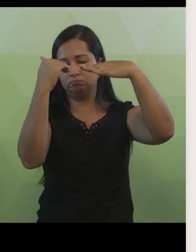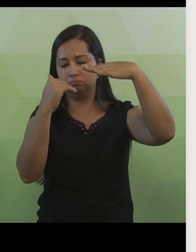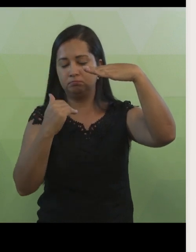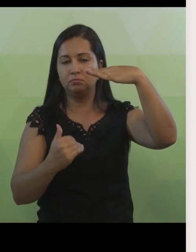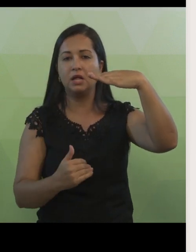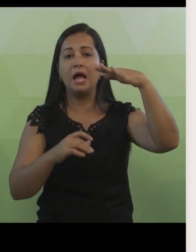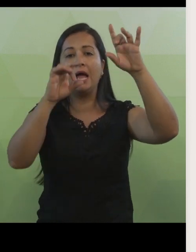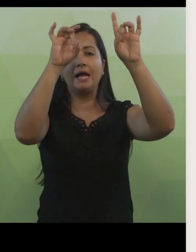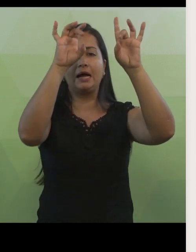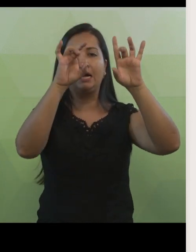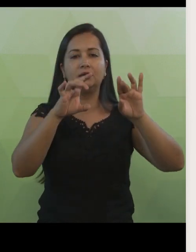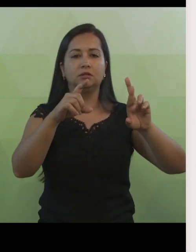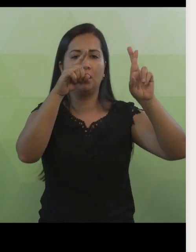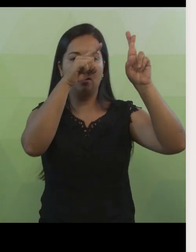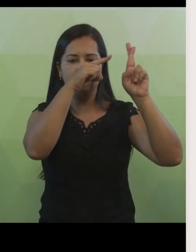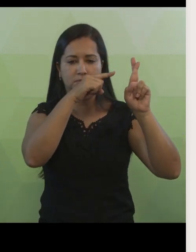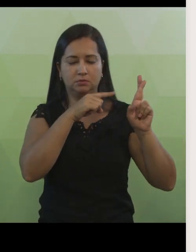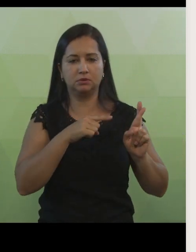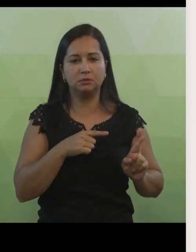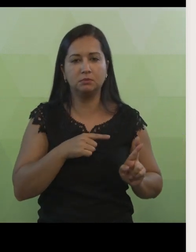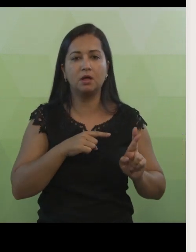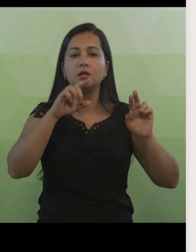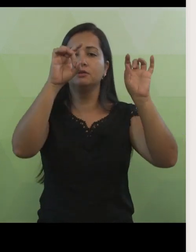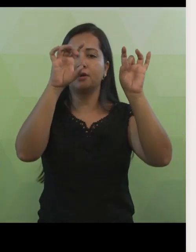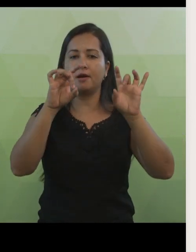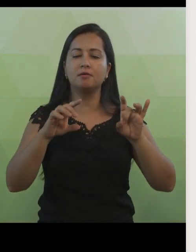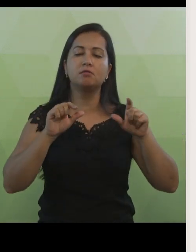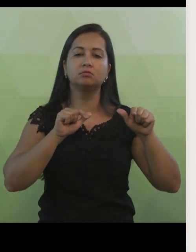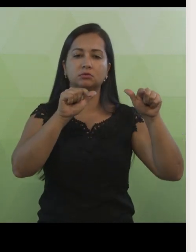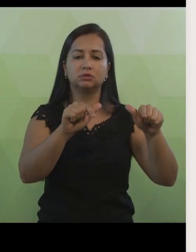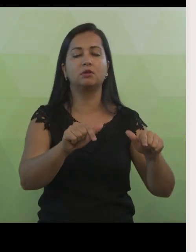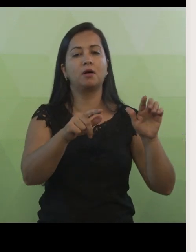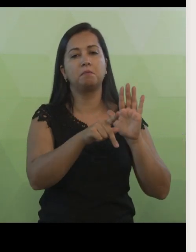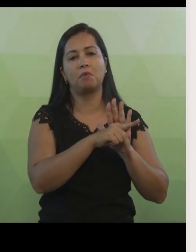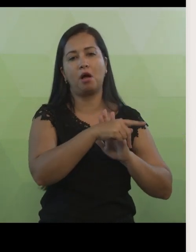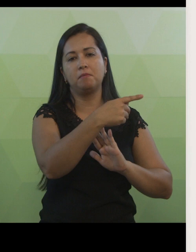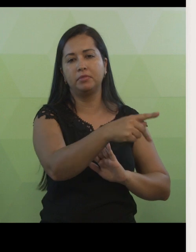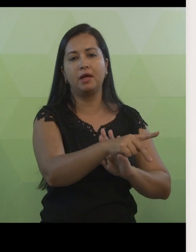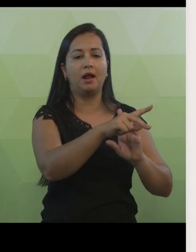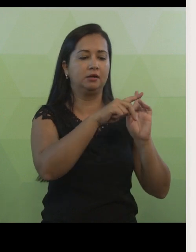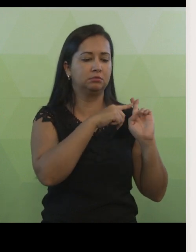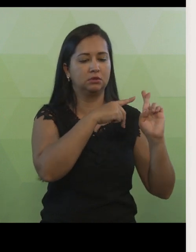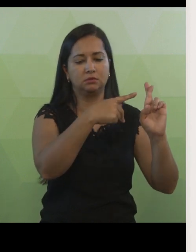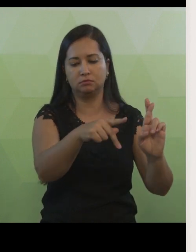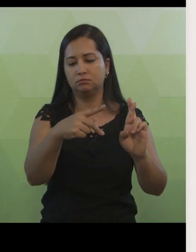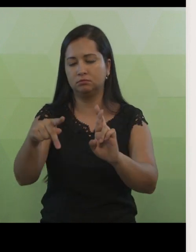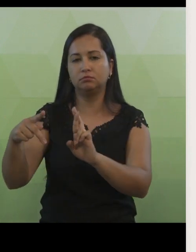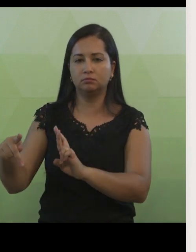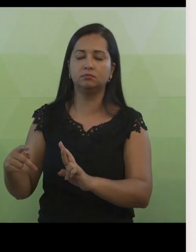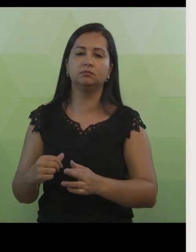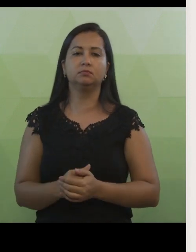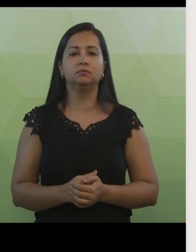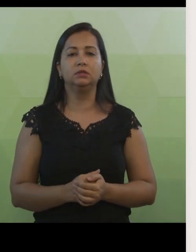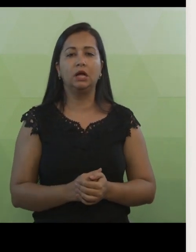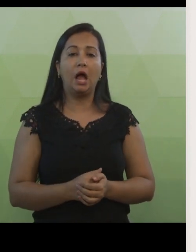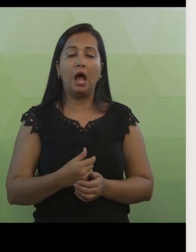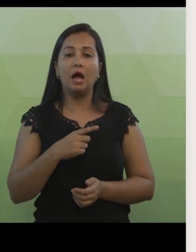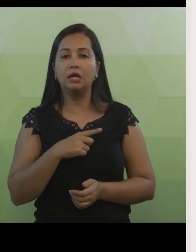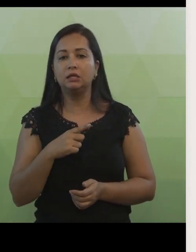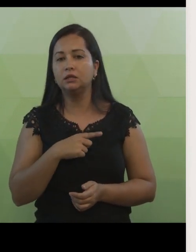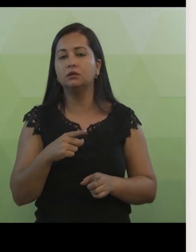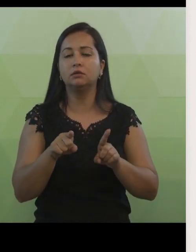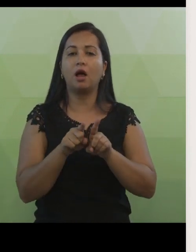raiz. São divididos níveis de responsabilidades, onde cada AC emite certificados de sua responsabilidade. E